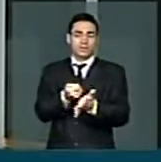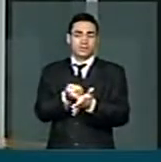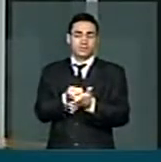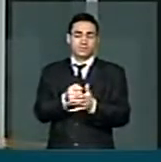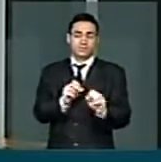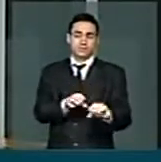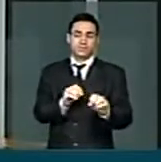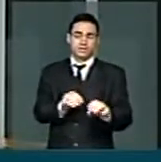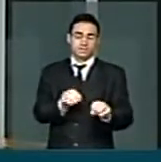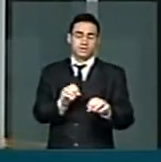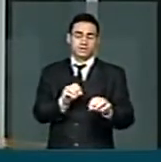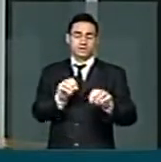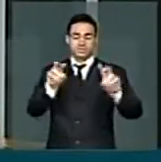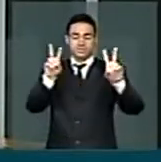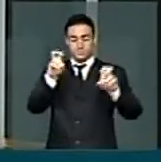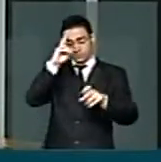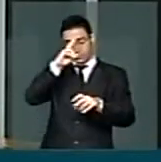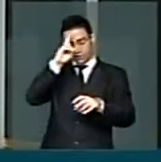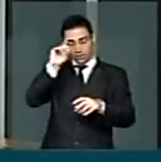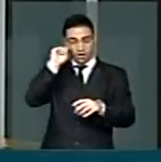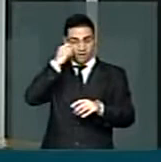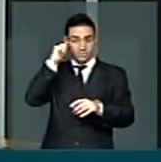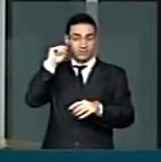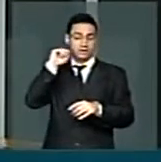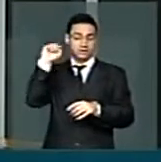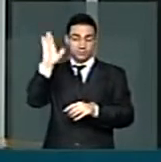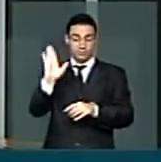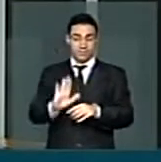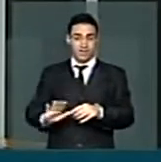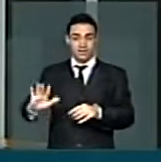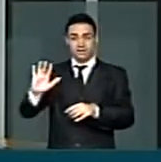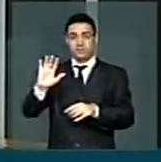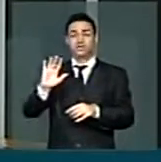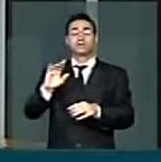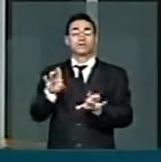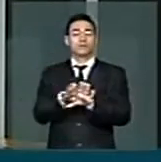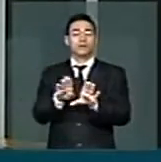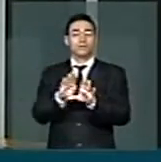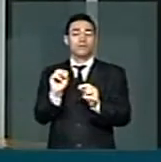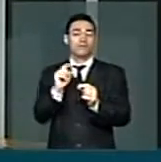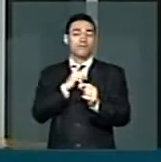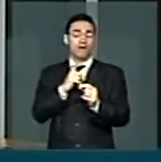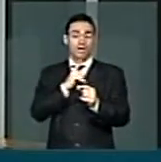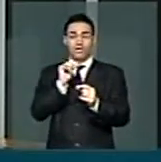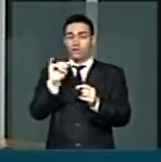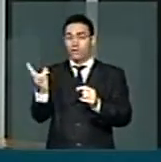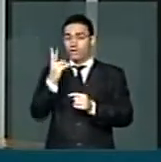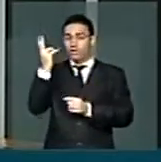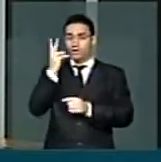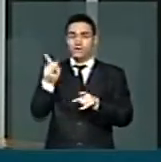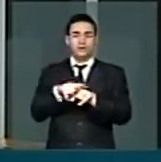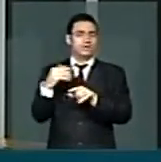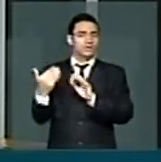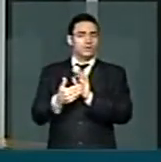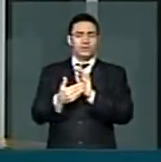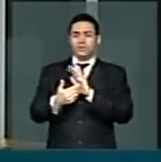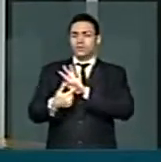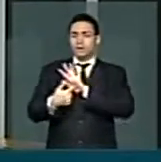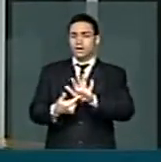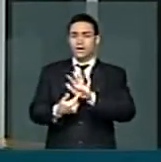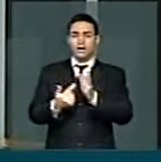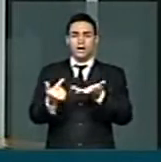africana e de história dos negros no país, e a consequente respectiva valorização de todas as manifestações da